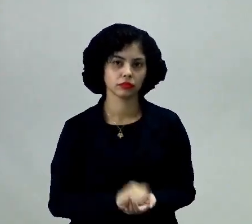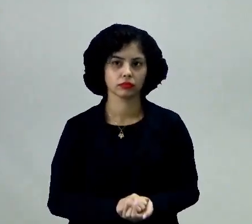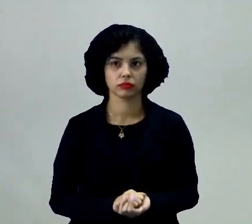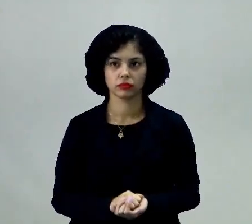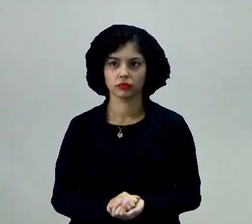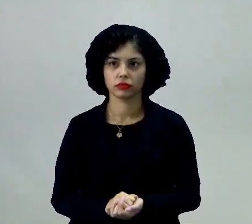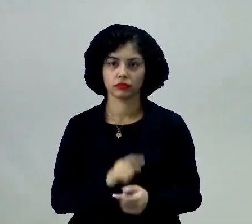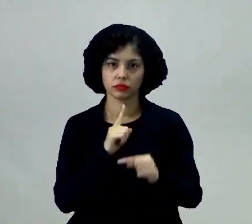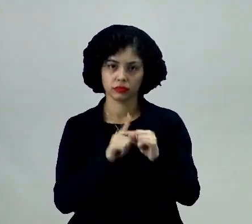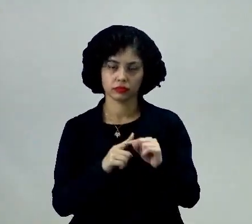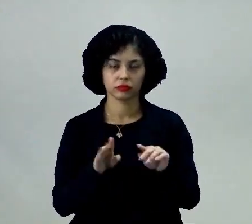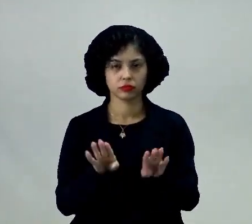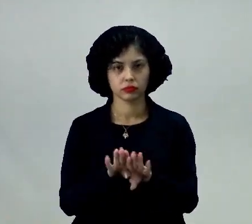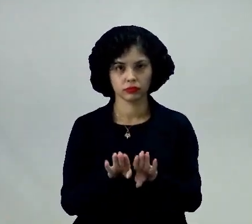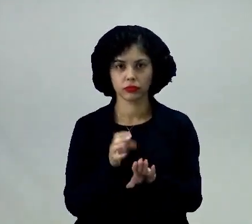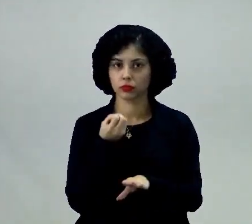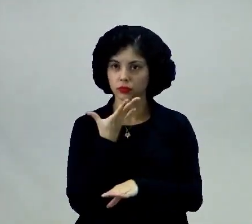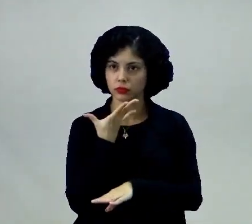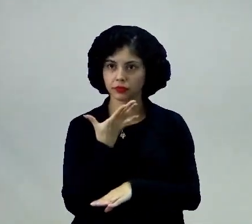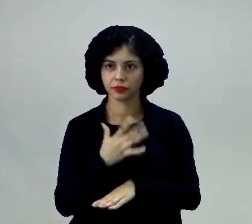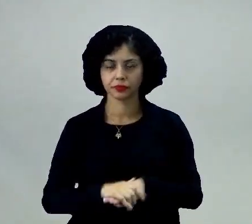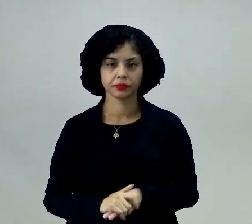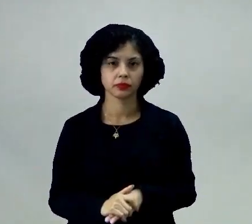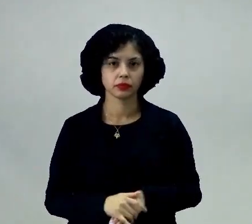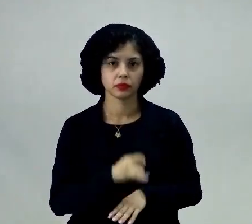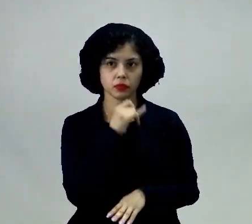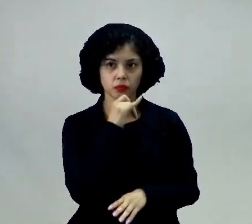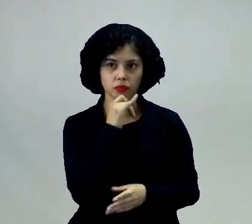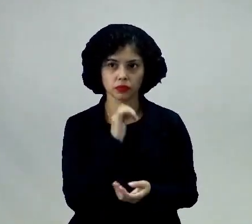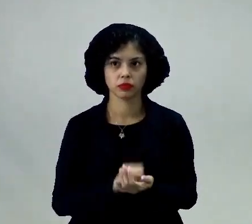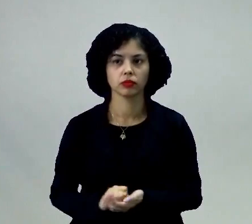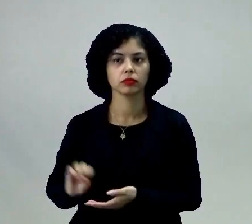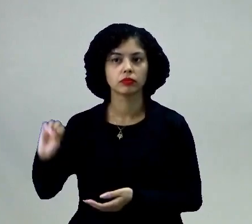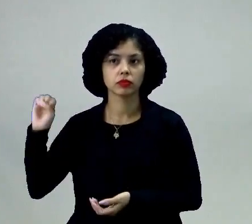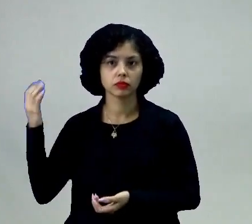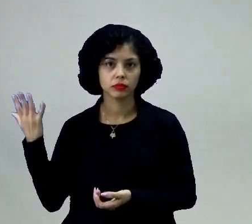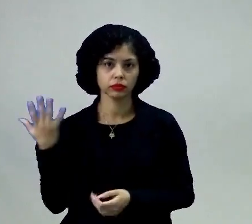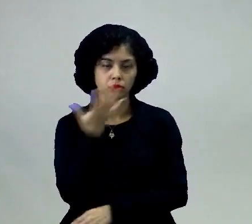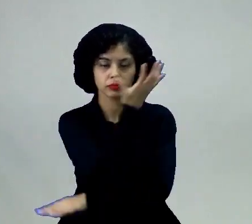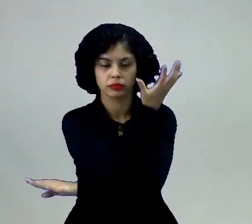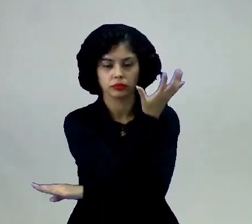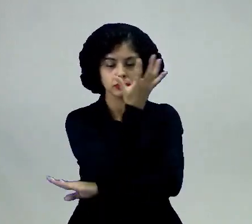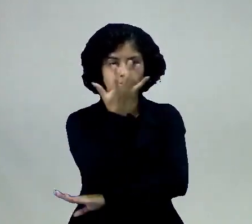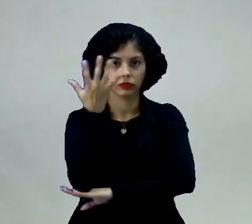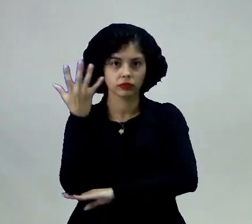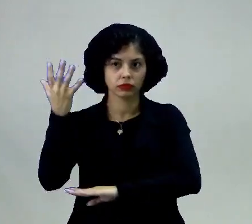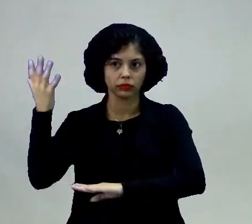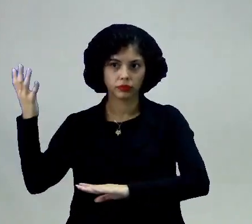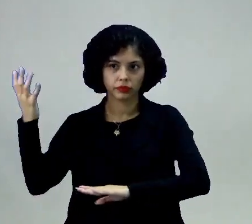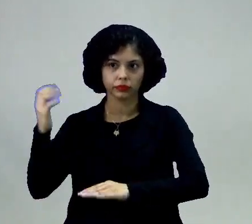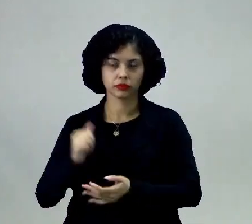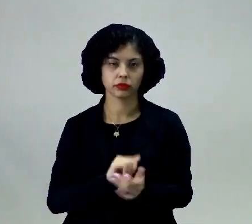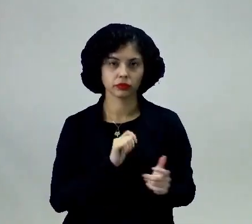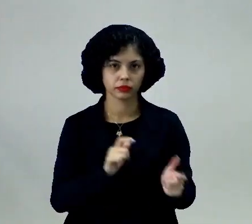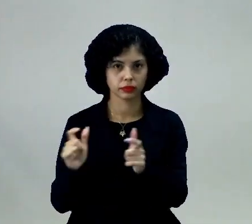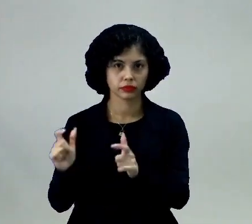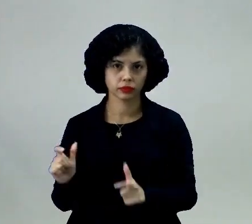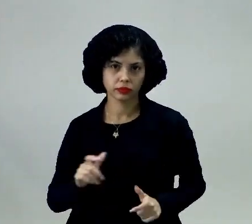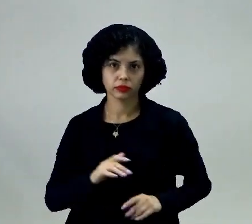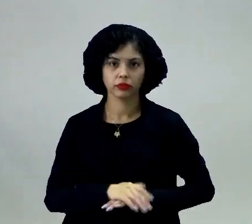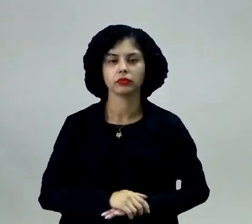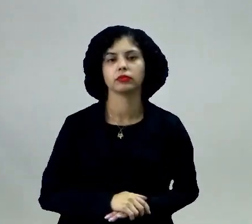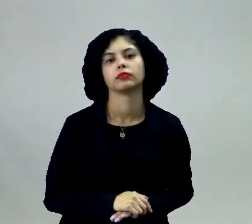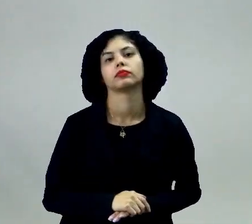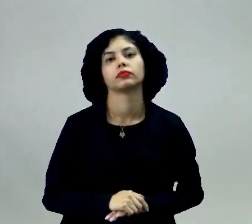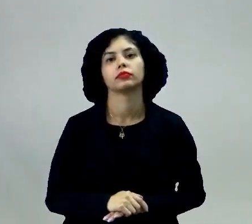impactos ambientais positivos. Por exemplo, quando ocorre o reflorestamento de determinadas áreas,